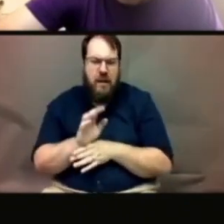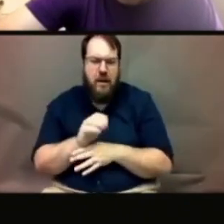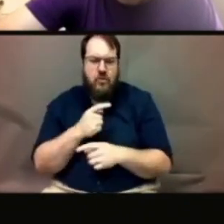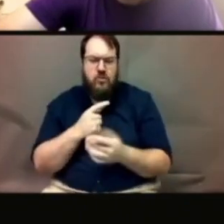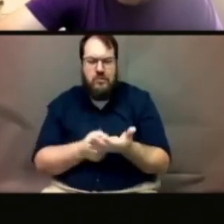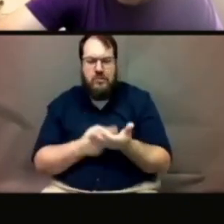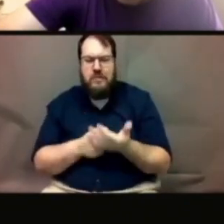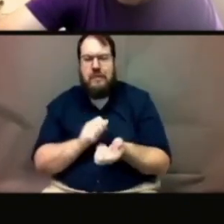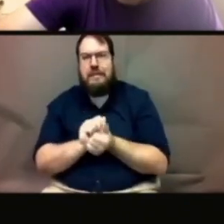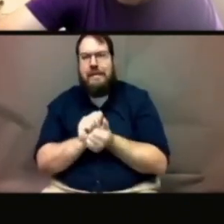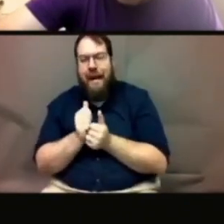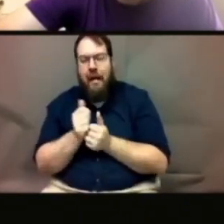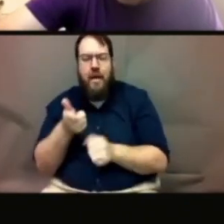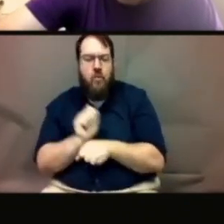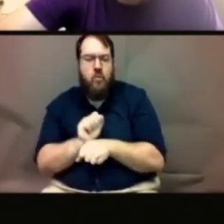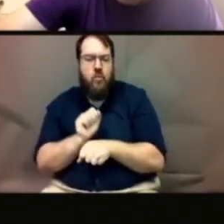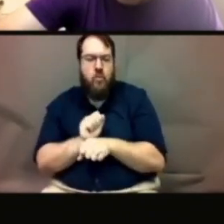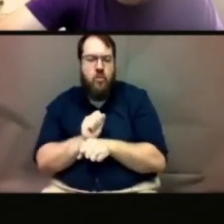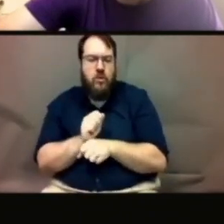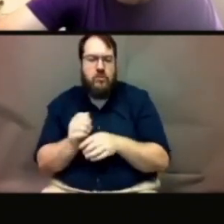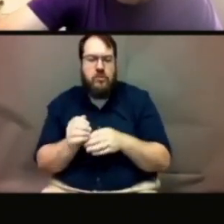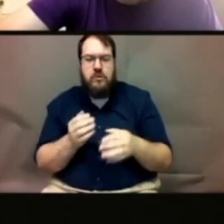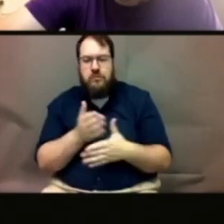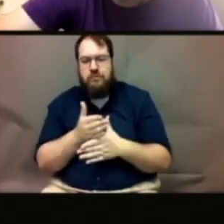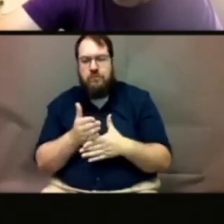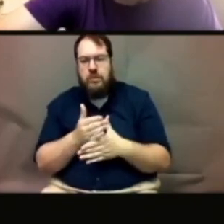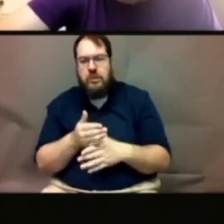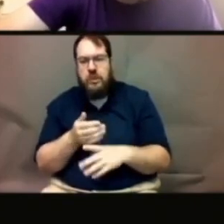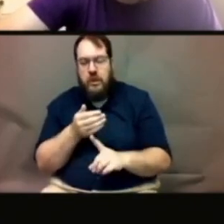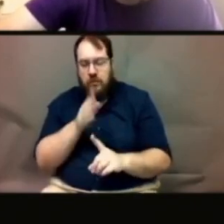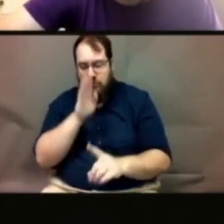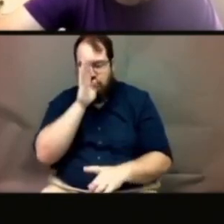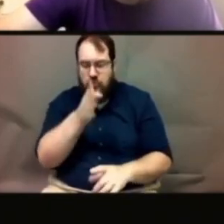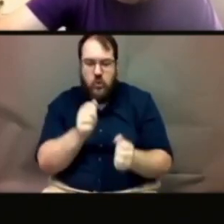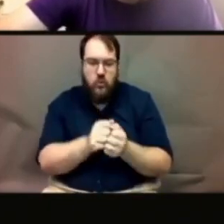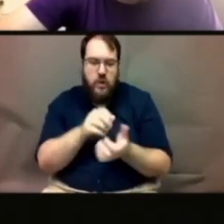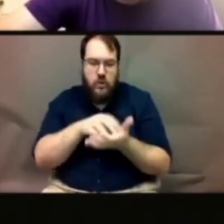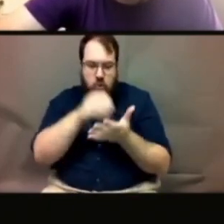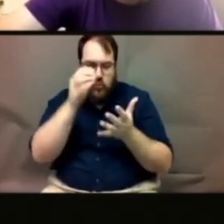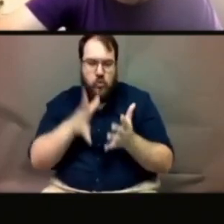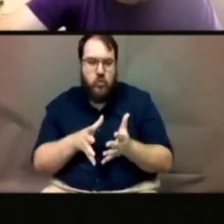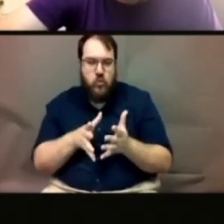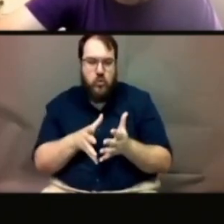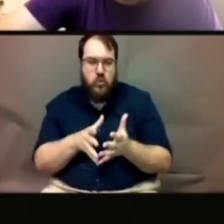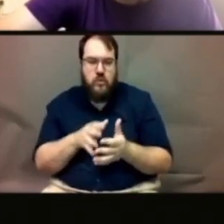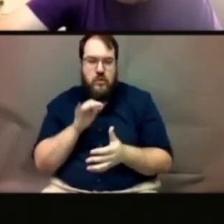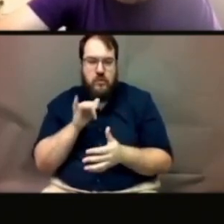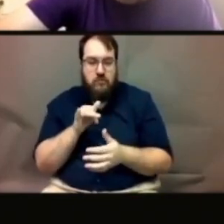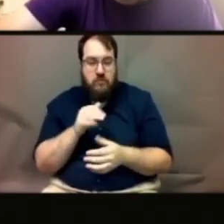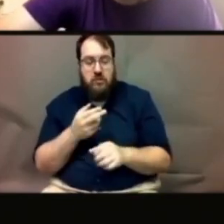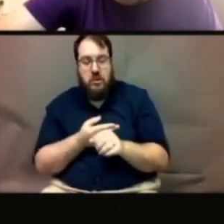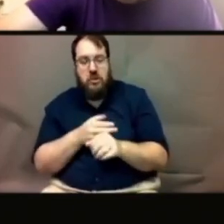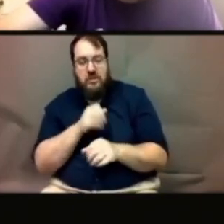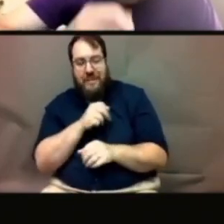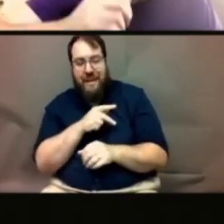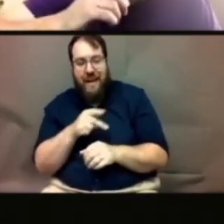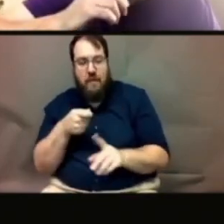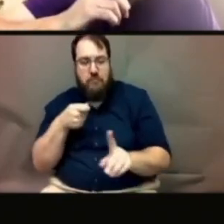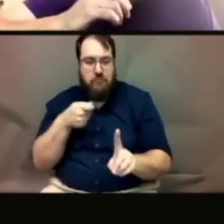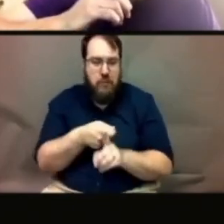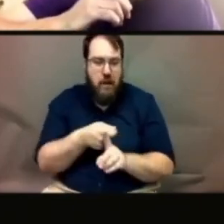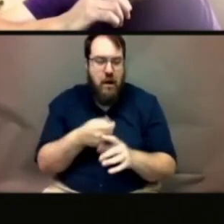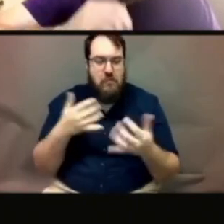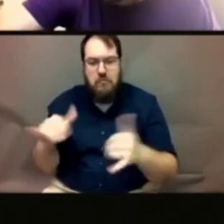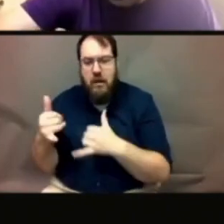como plugar como criar nós temos a configuração de primeira vez e que depois você vai poder compartilhar com seus alunos e você